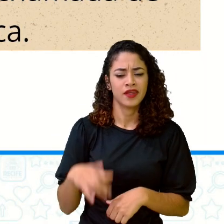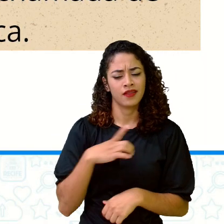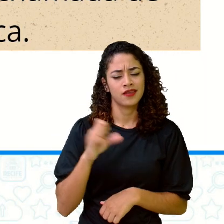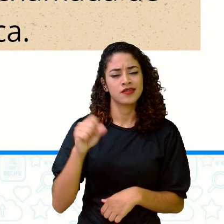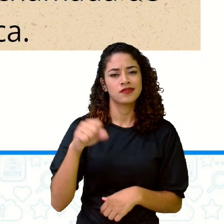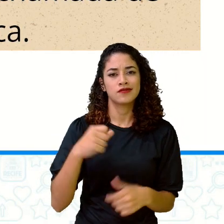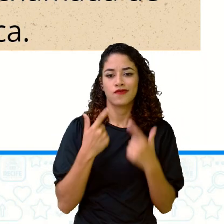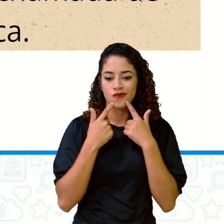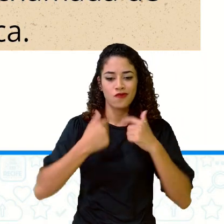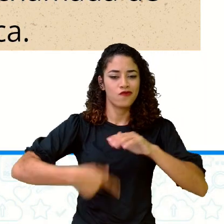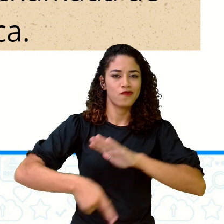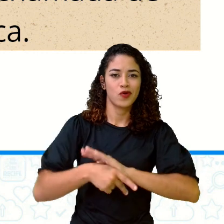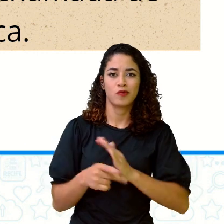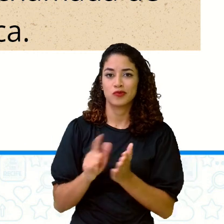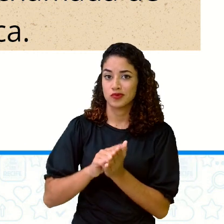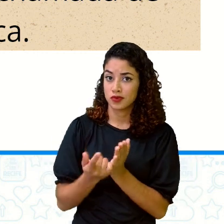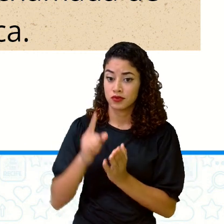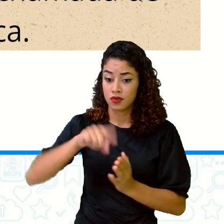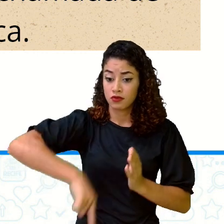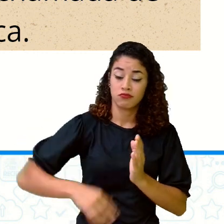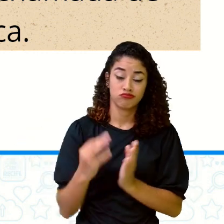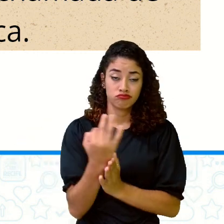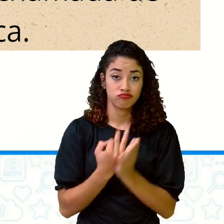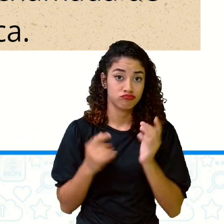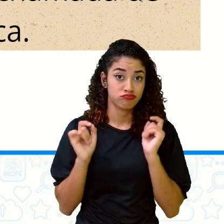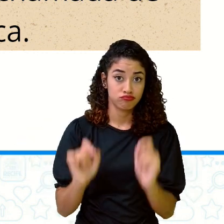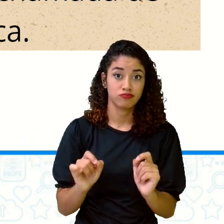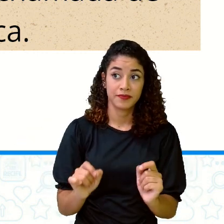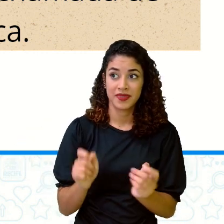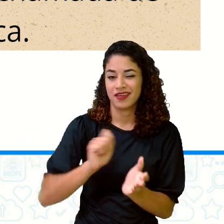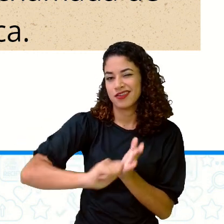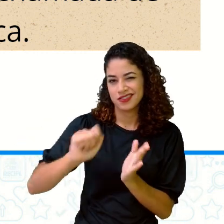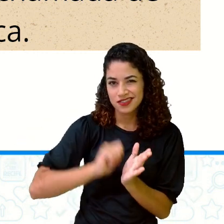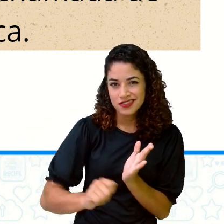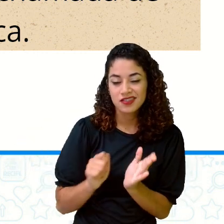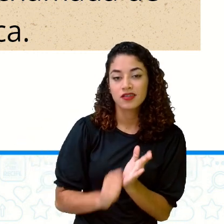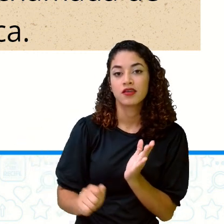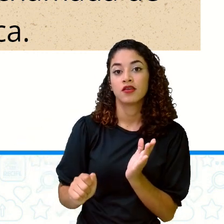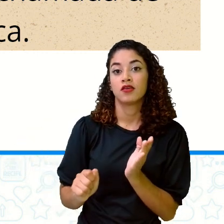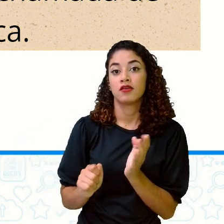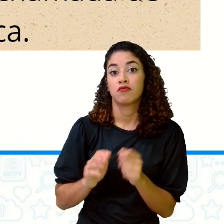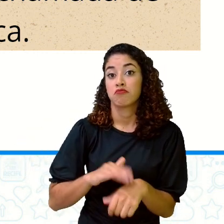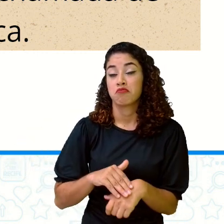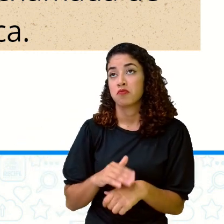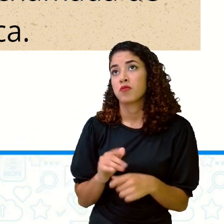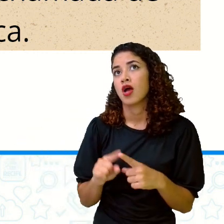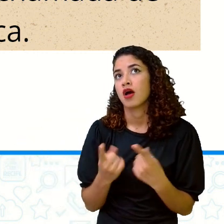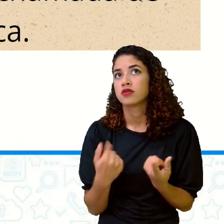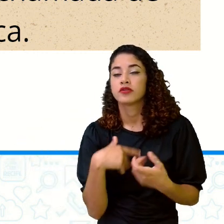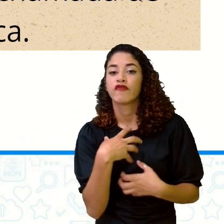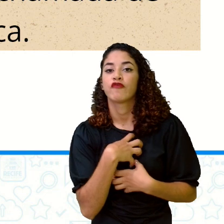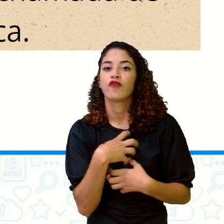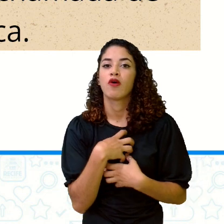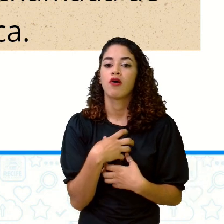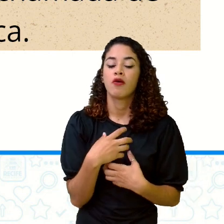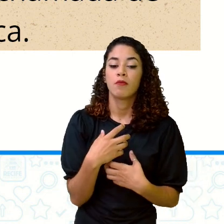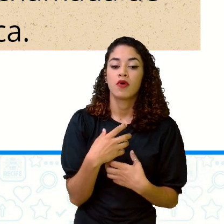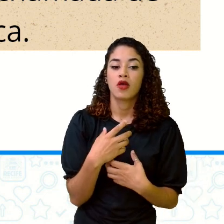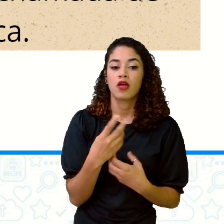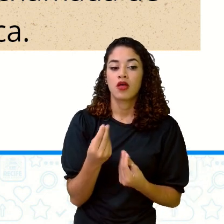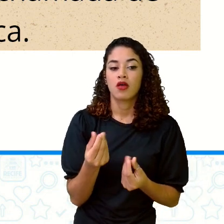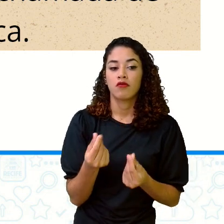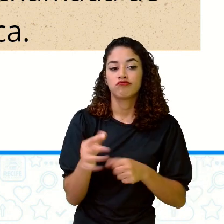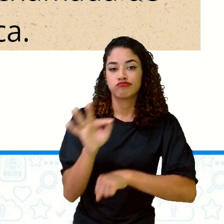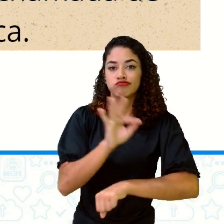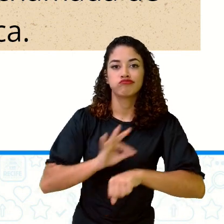linguagem, jornalística, que é um texto, aí, mais, escrito, mas, de uma maneira, formal, podemos dizer